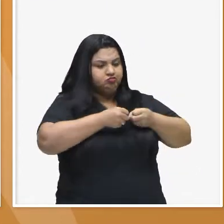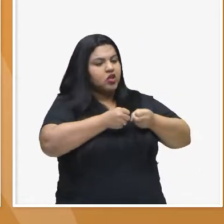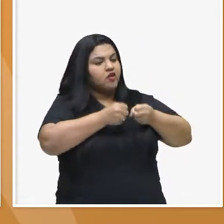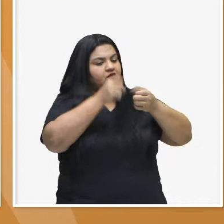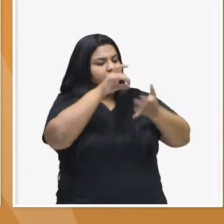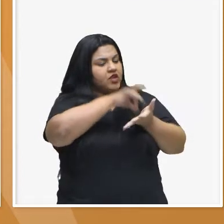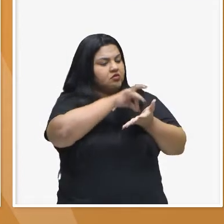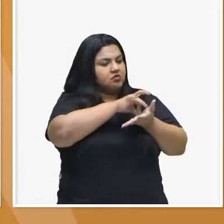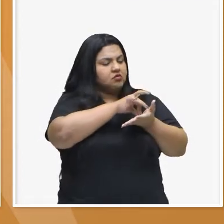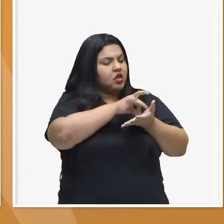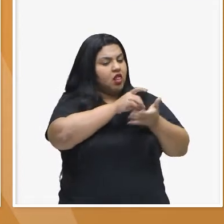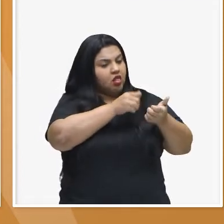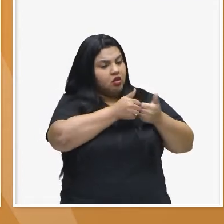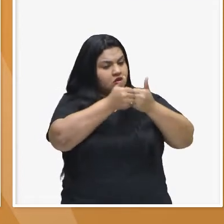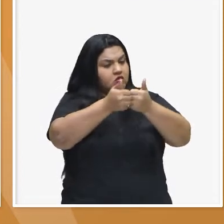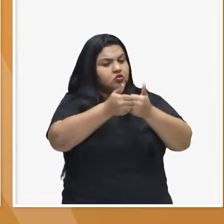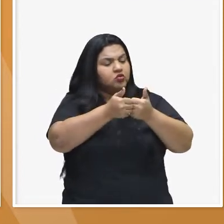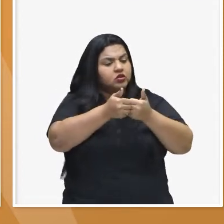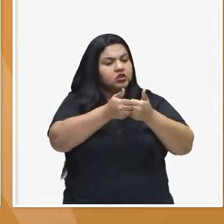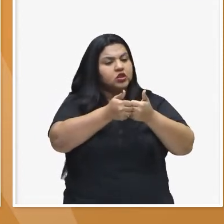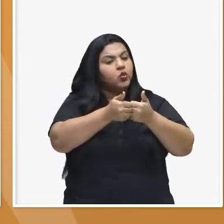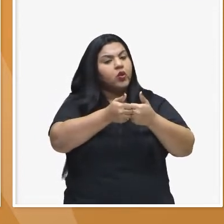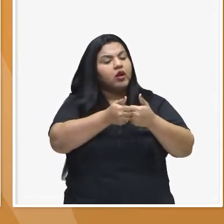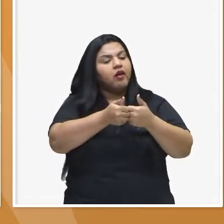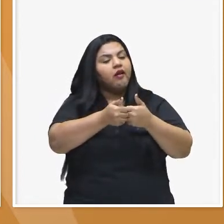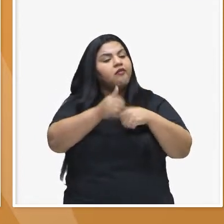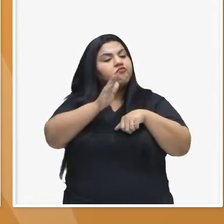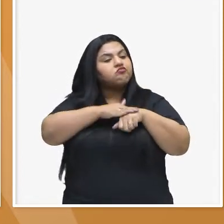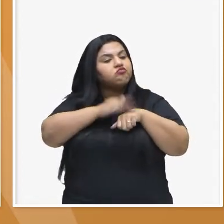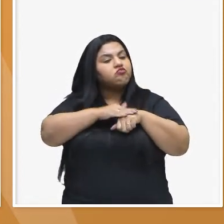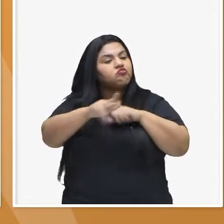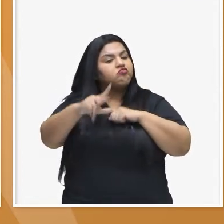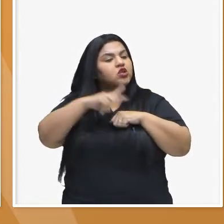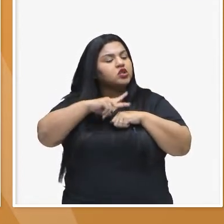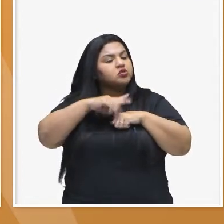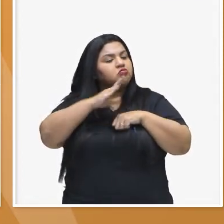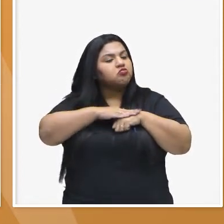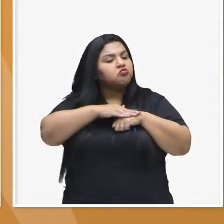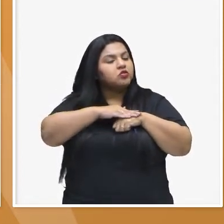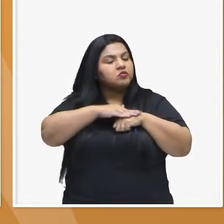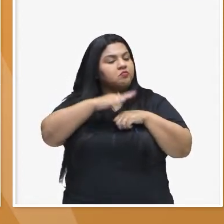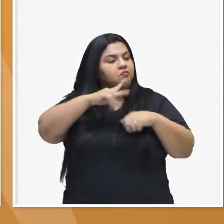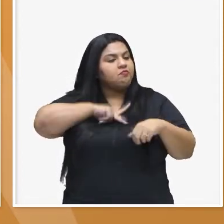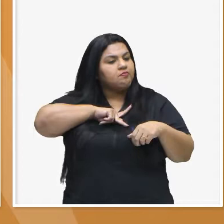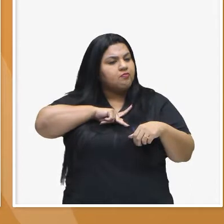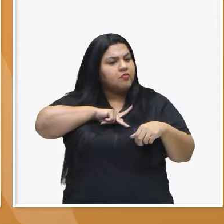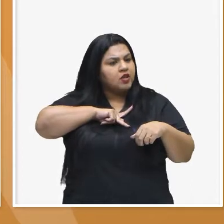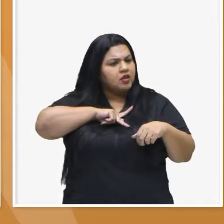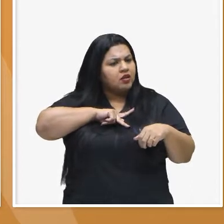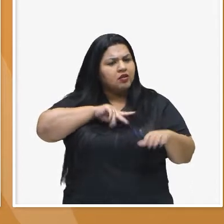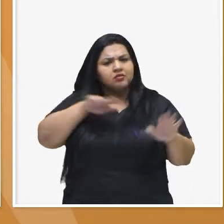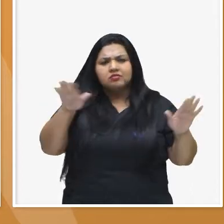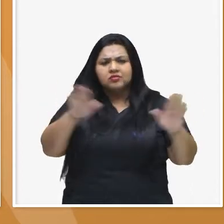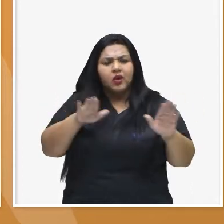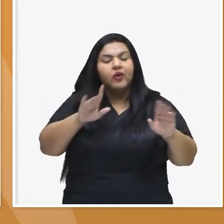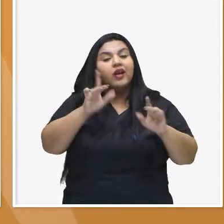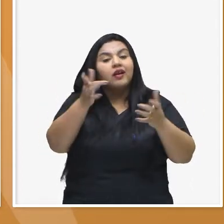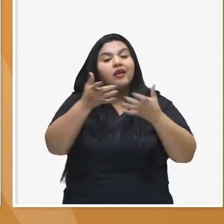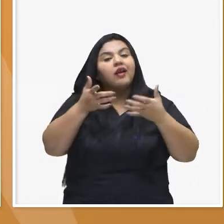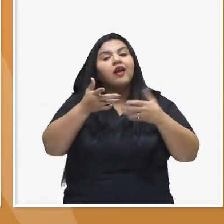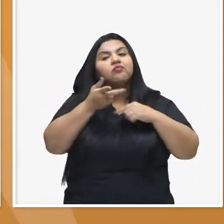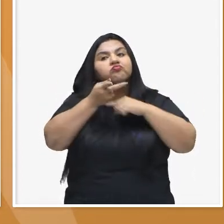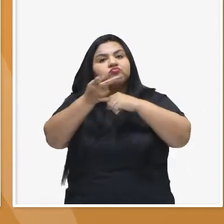não conduz, ela não é dona da verdade, né? Ela apenas busca a verdade.